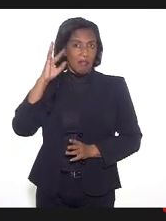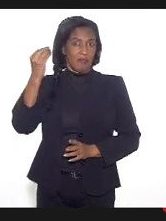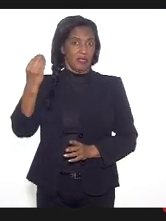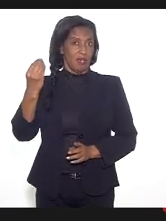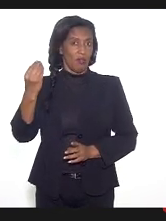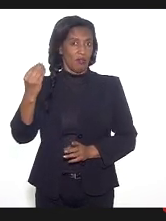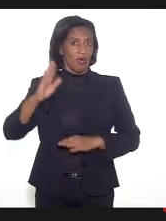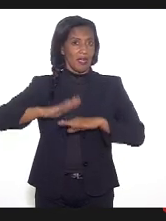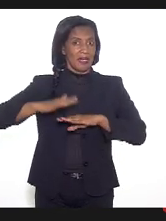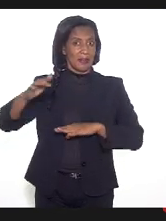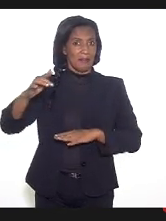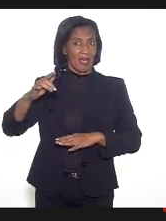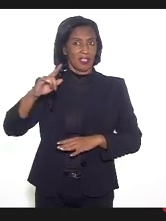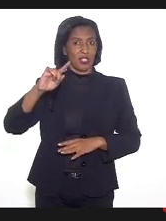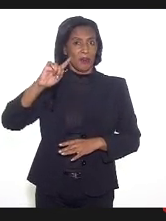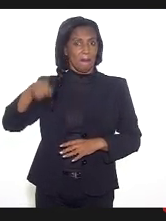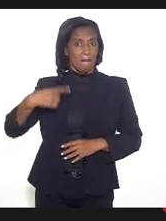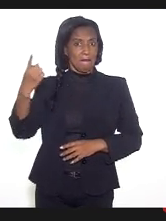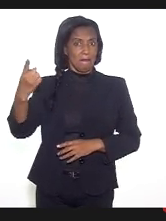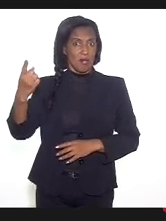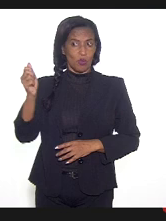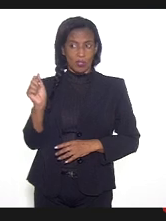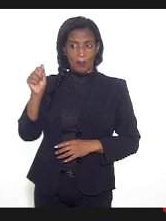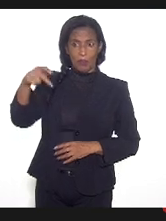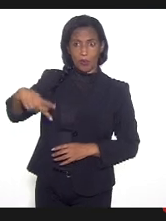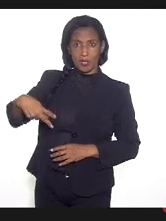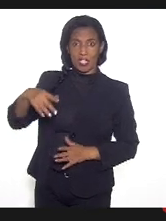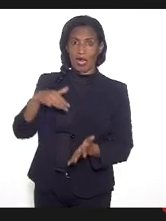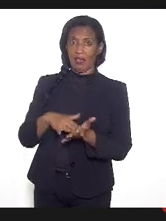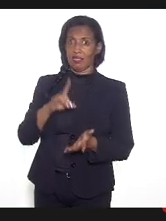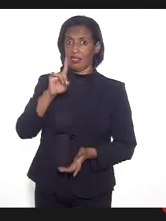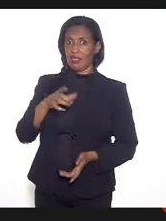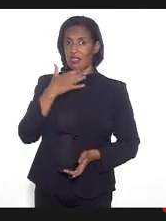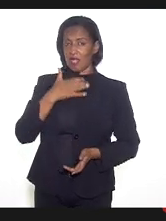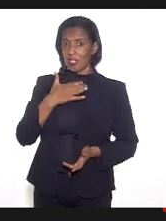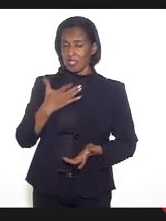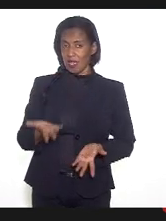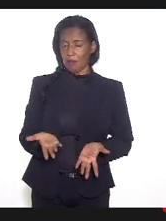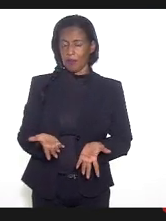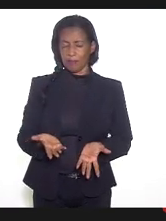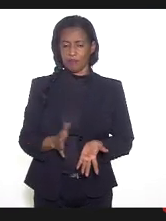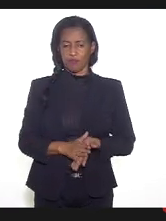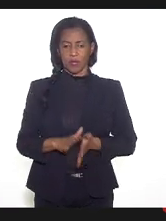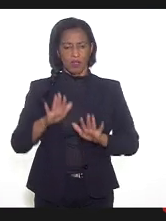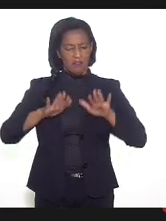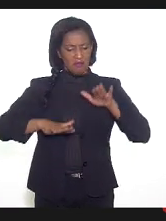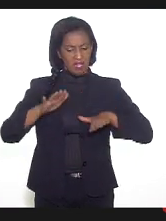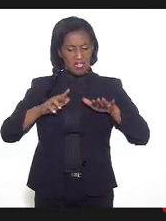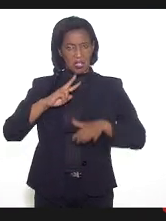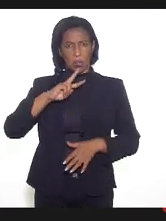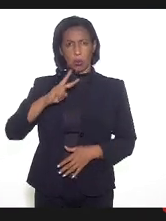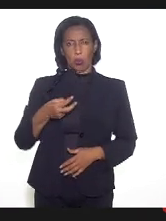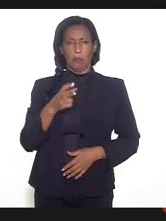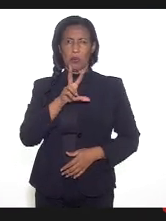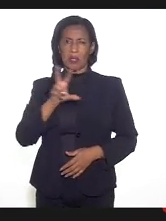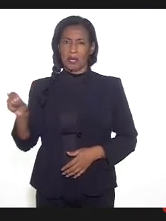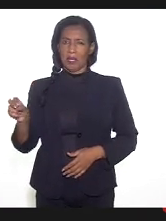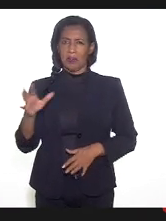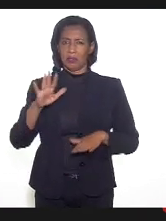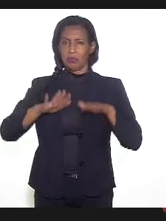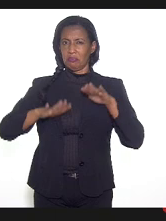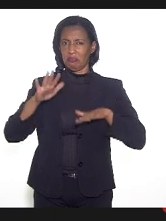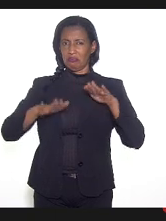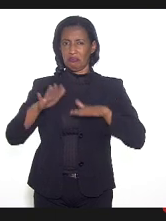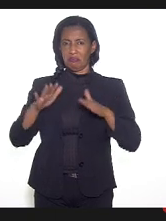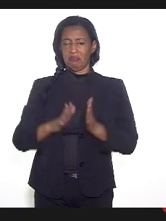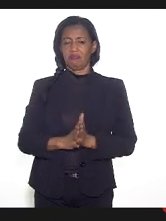se aposentem até dezembro. Então, a gente está falando por baixo aí de um número de 2.500, um pouco mais, né,